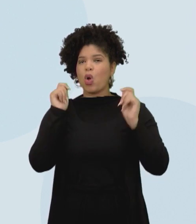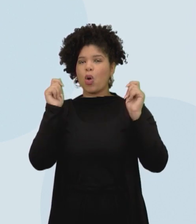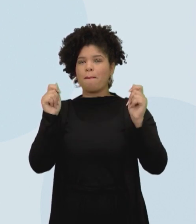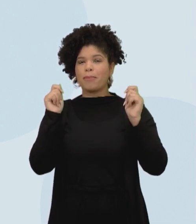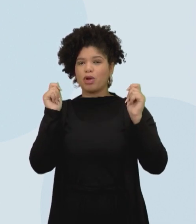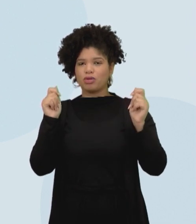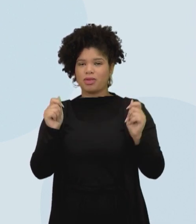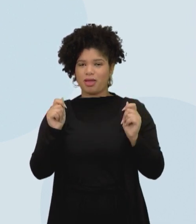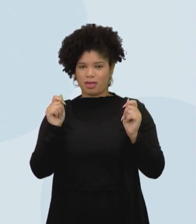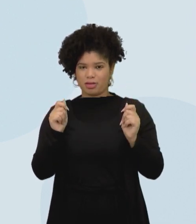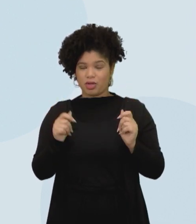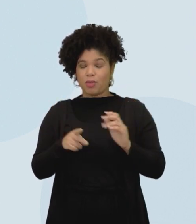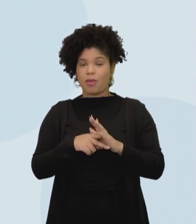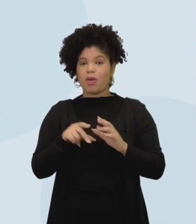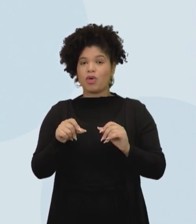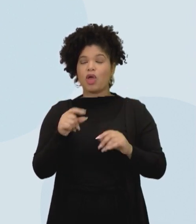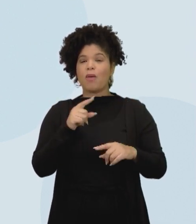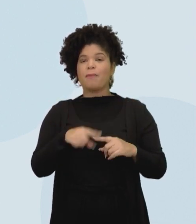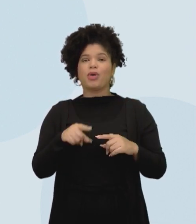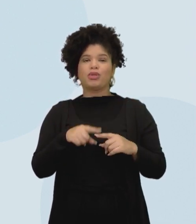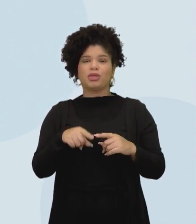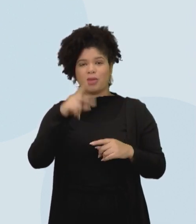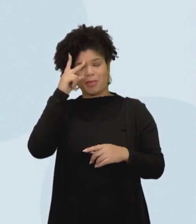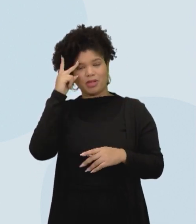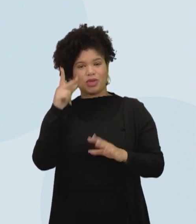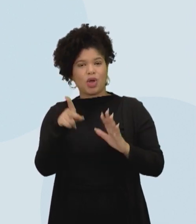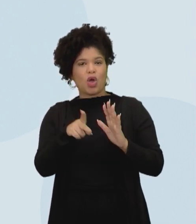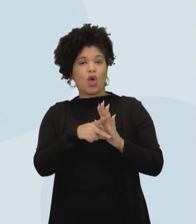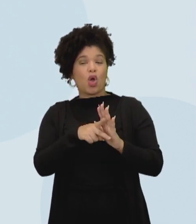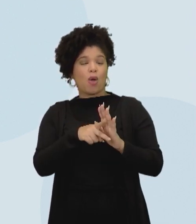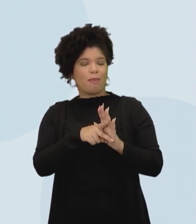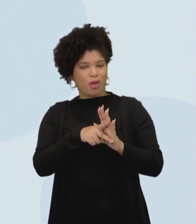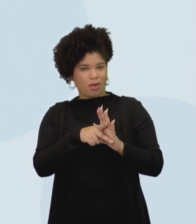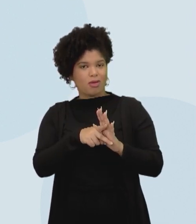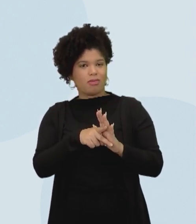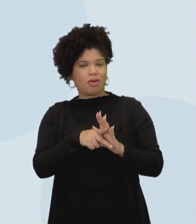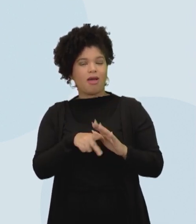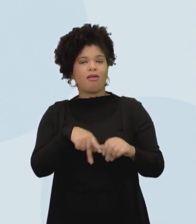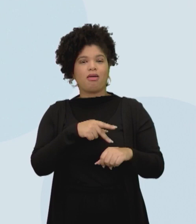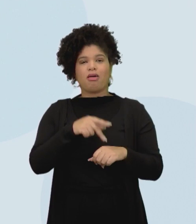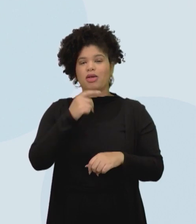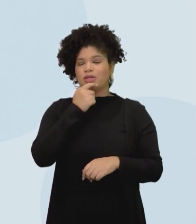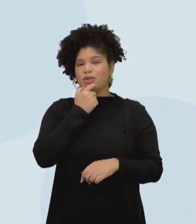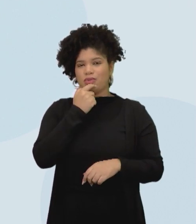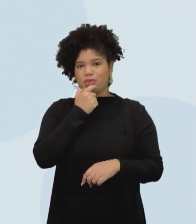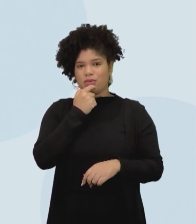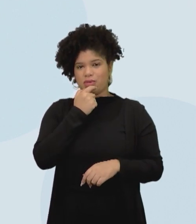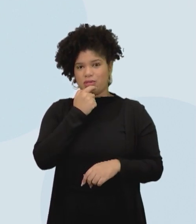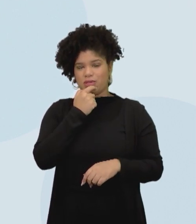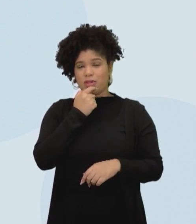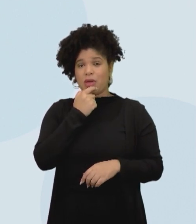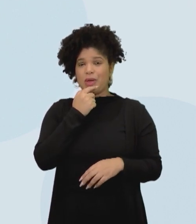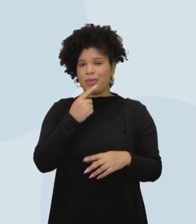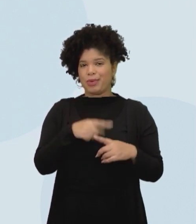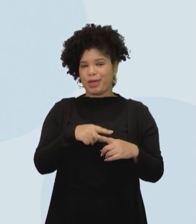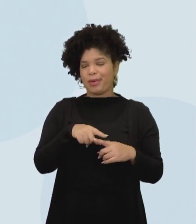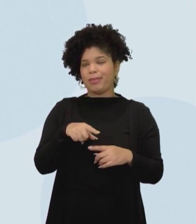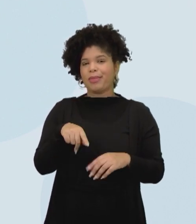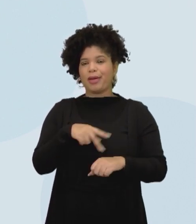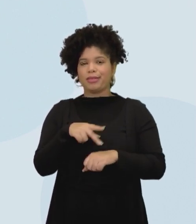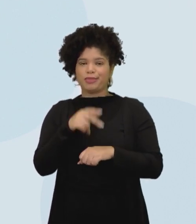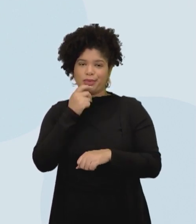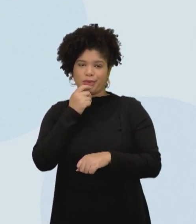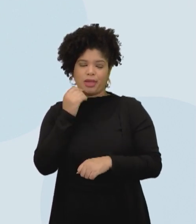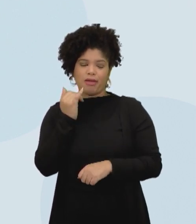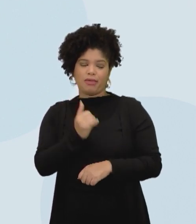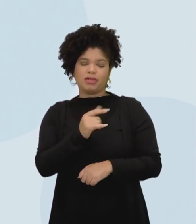a proibição que os britânicos impuseram aos indianos. Então, os britânicos, né, essa companhia, essa